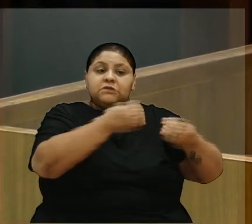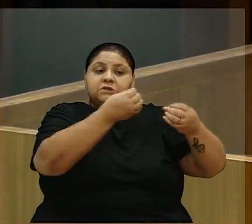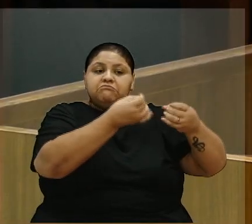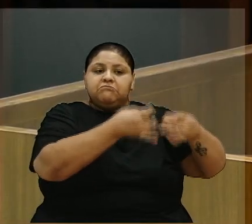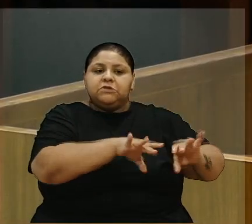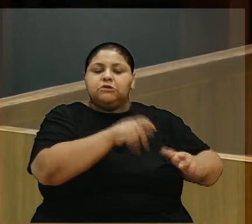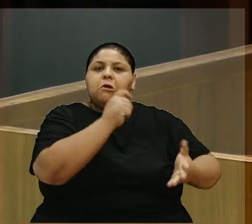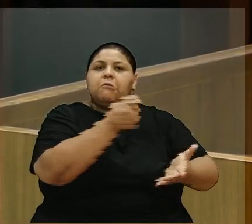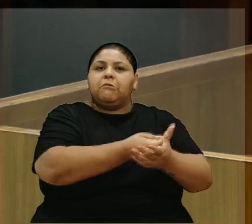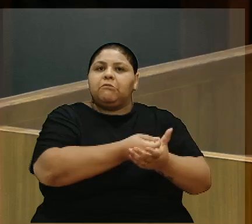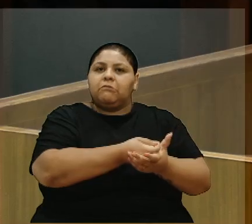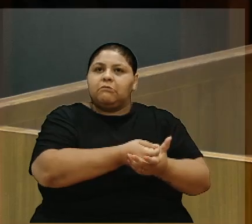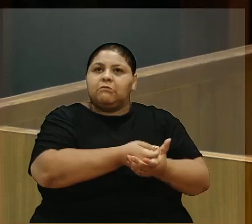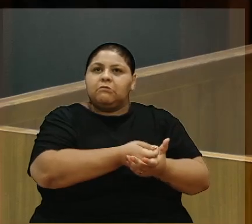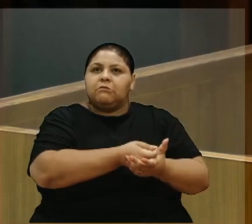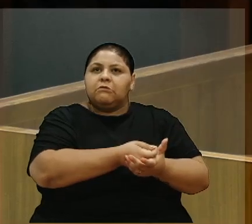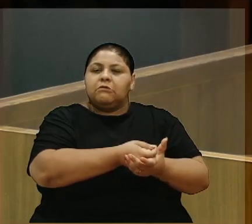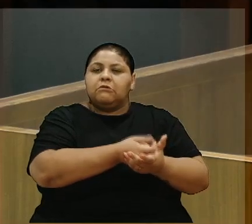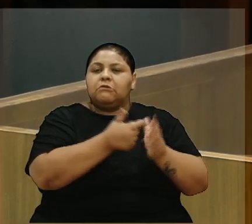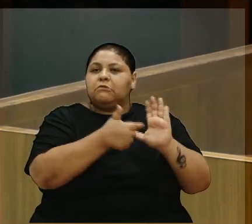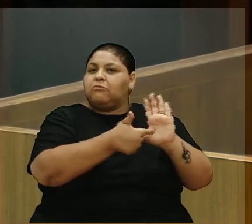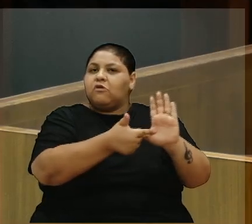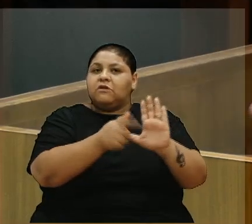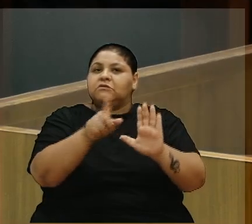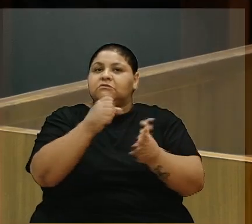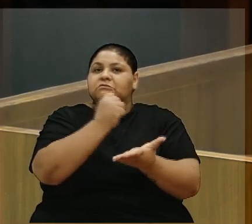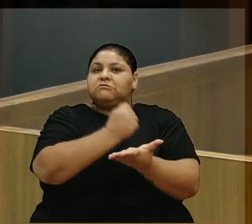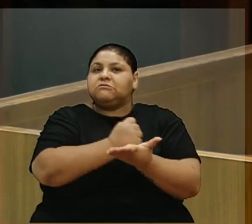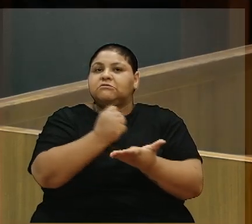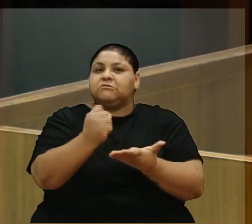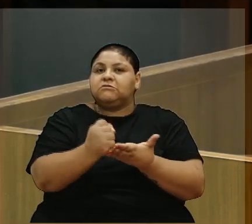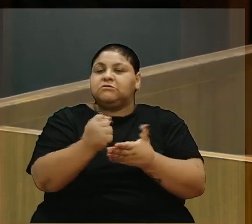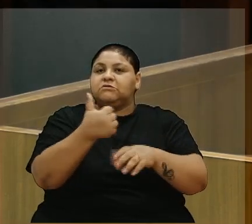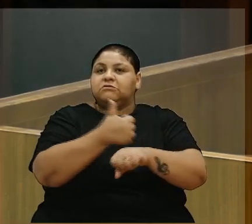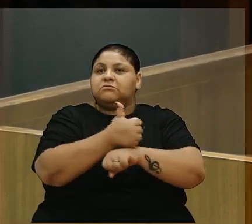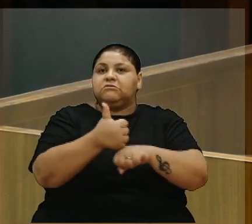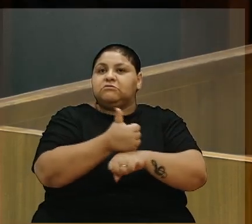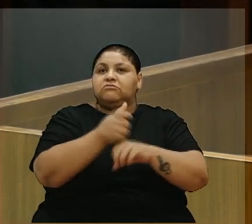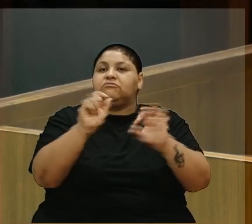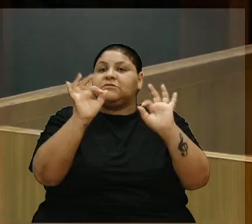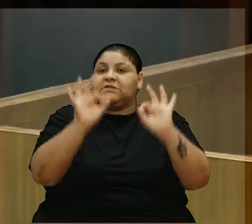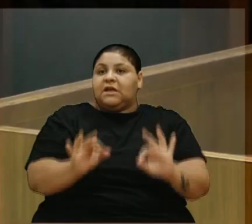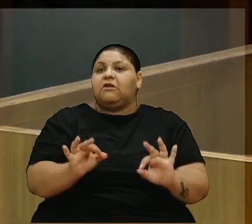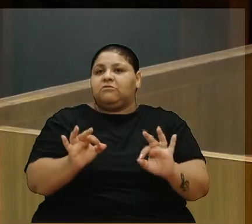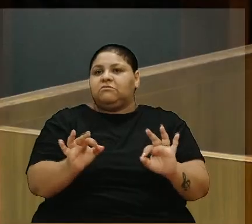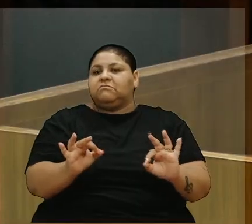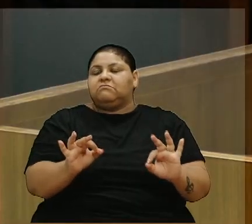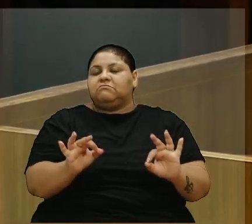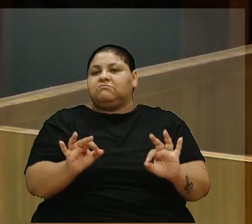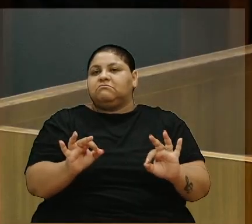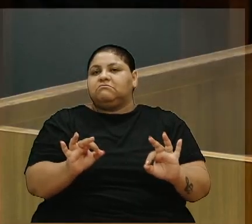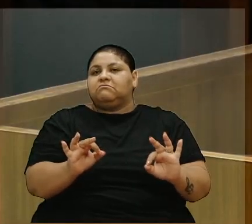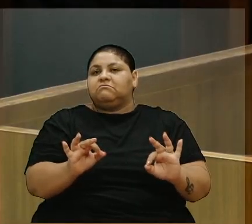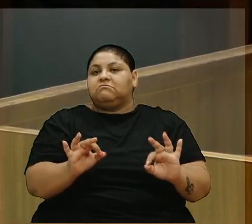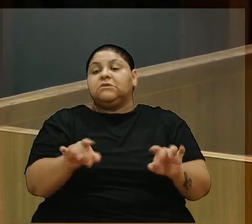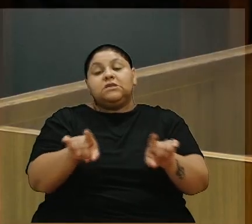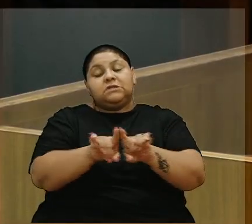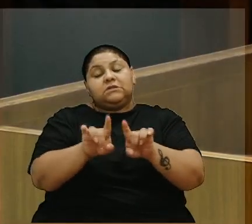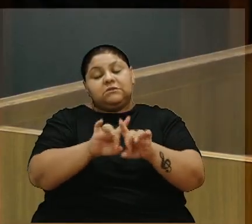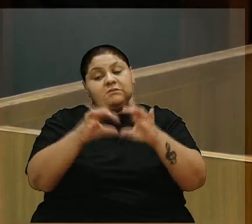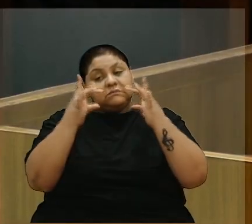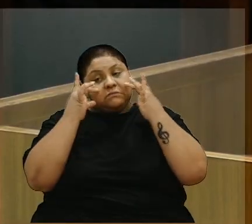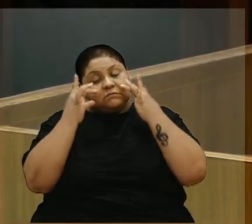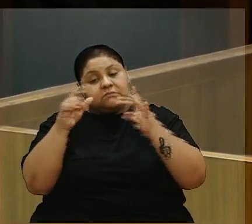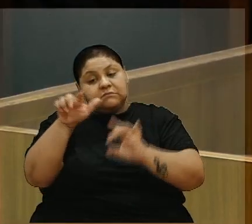para contratar, é sinal de que não foi contratado a quantidade de profissionais necessários. Chama também a atenção,